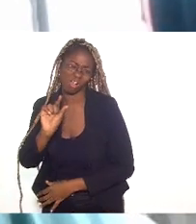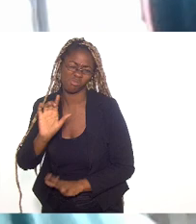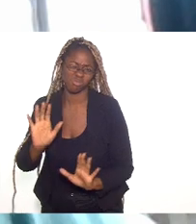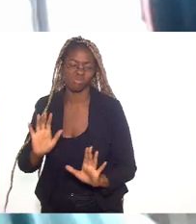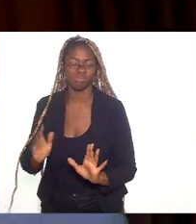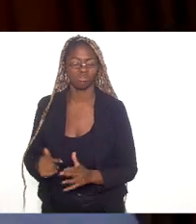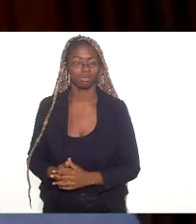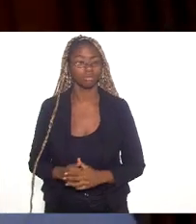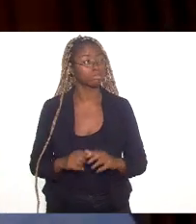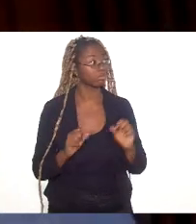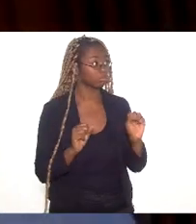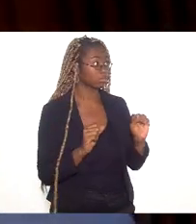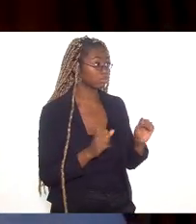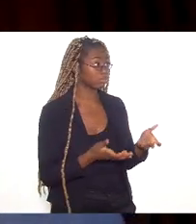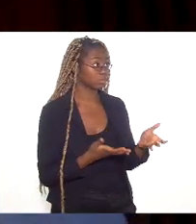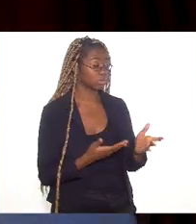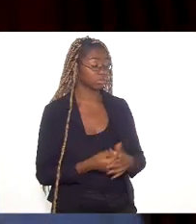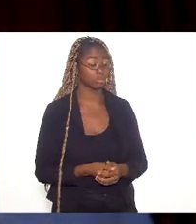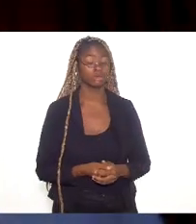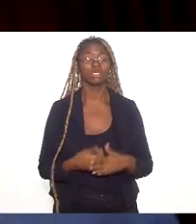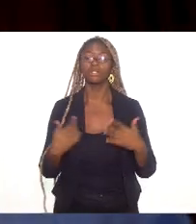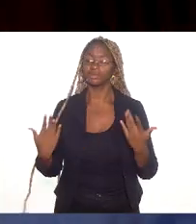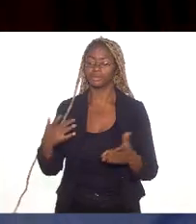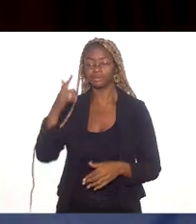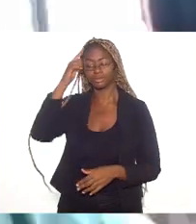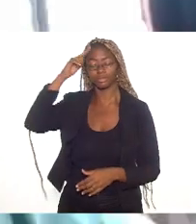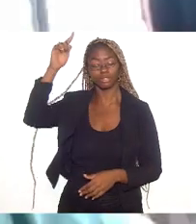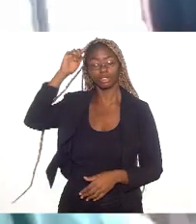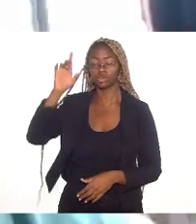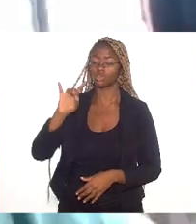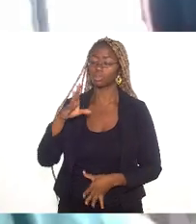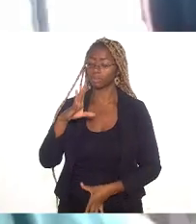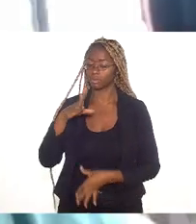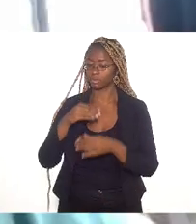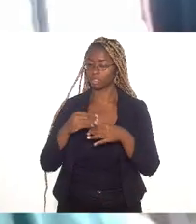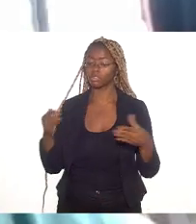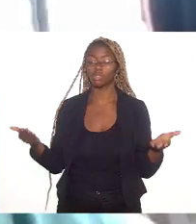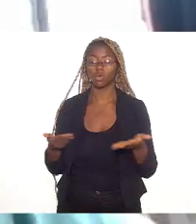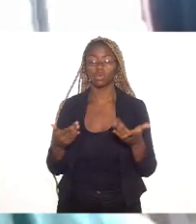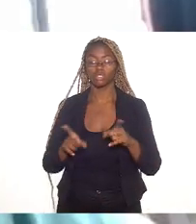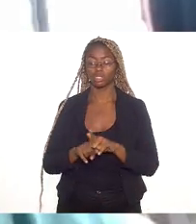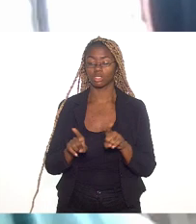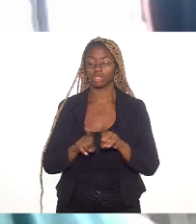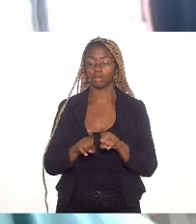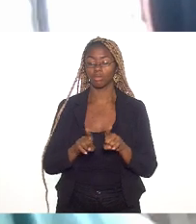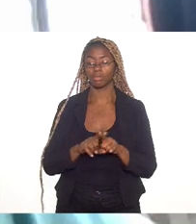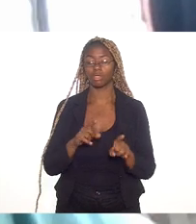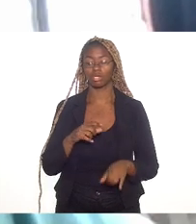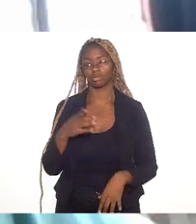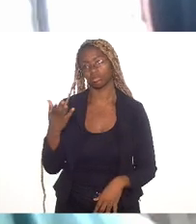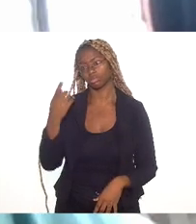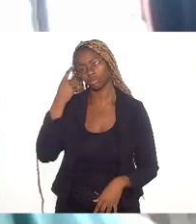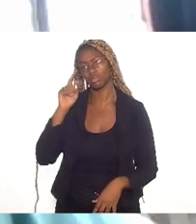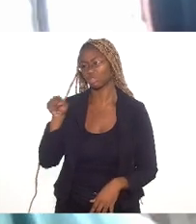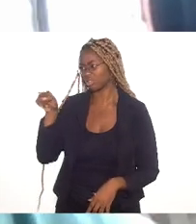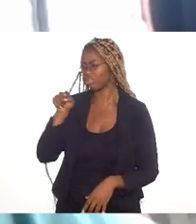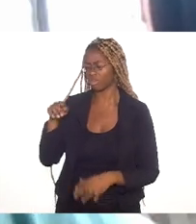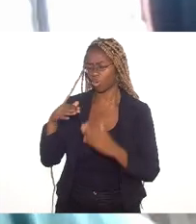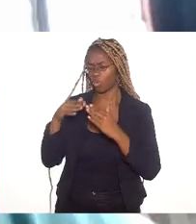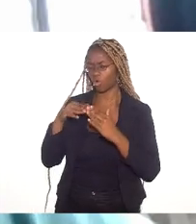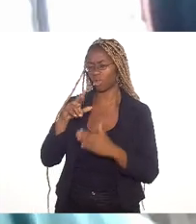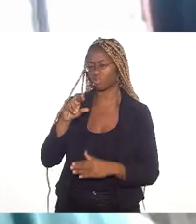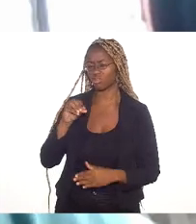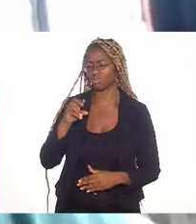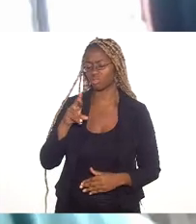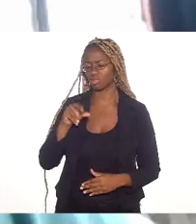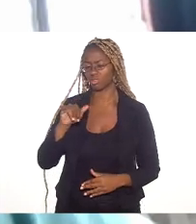frente. Luiz Paulo, olha, para complementar, eu diria também o seguinte, Rodrigo Amorim, vê se o senhor também não concorda.